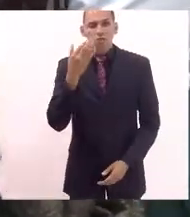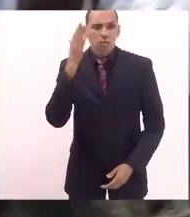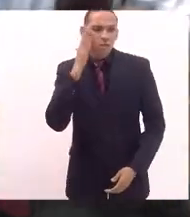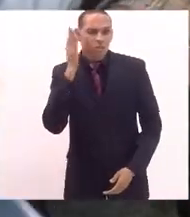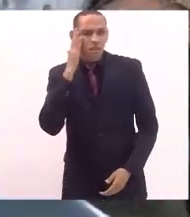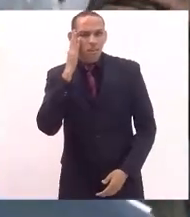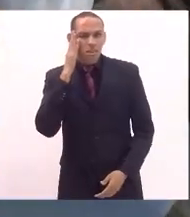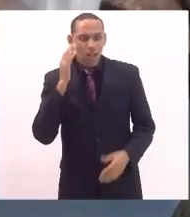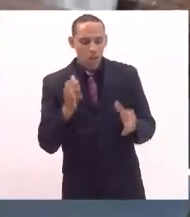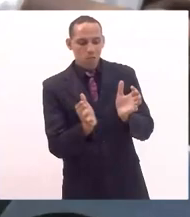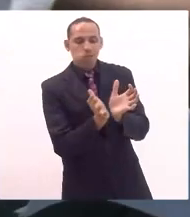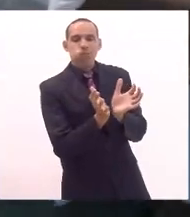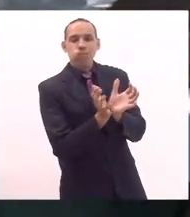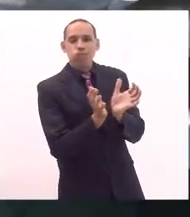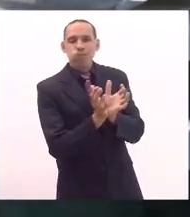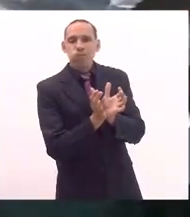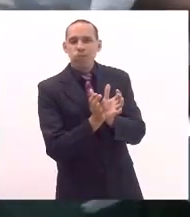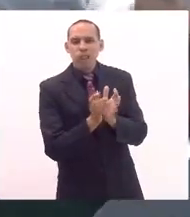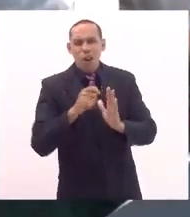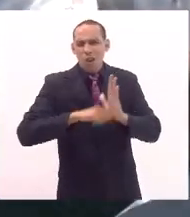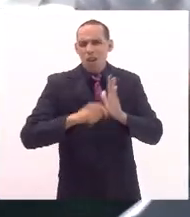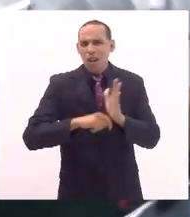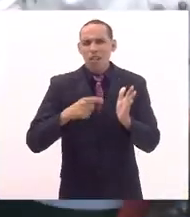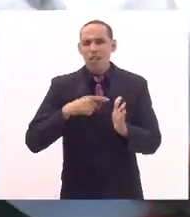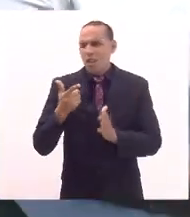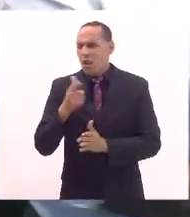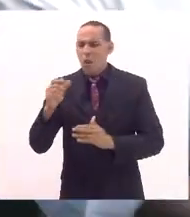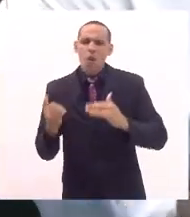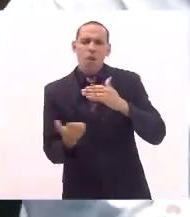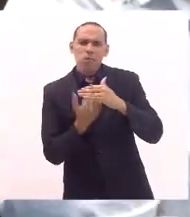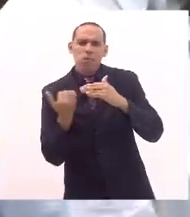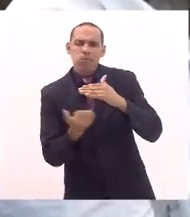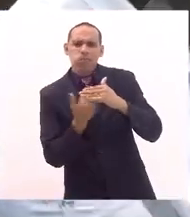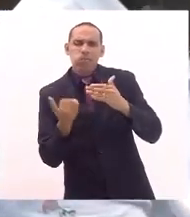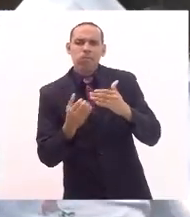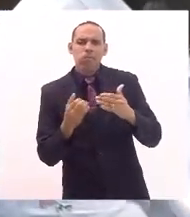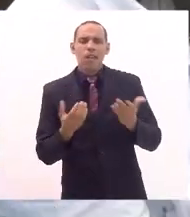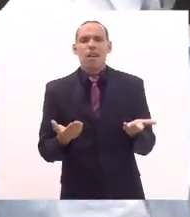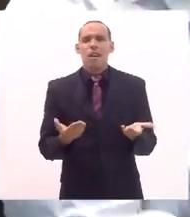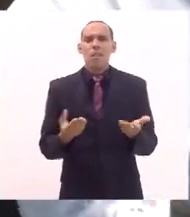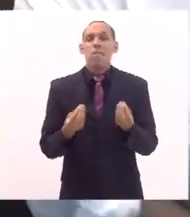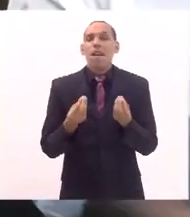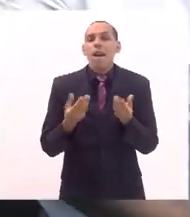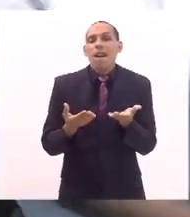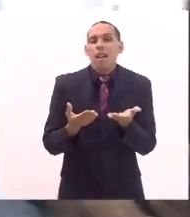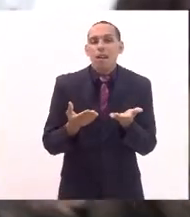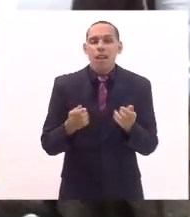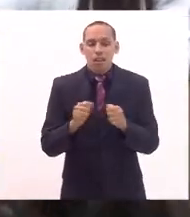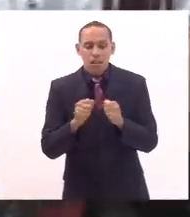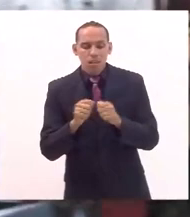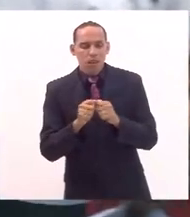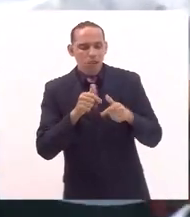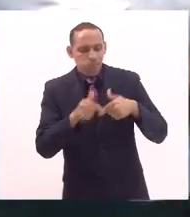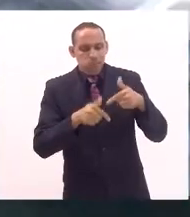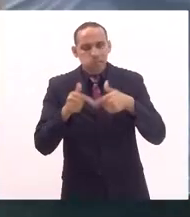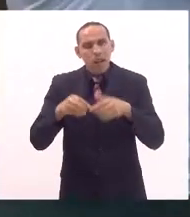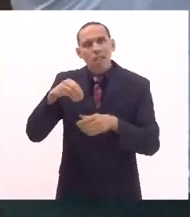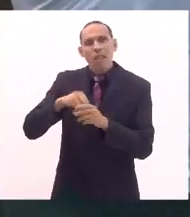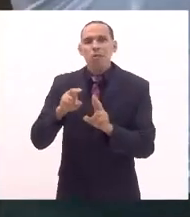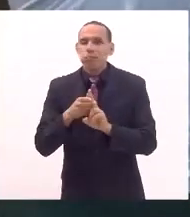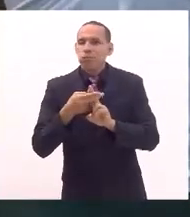contratada através de organizações sociais para desenvolver a sua atuação no Sistema Único de Saúde